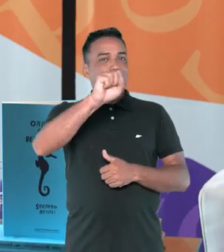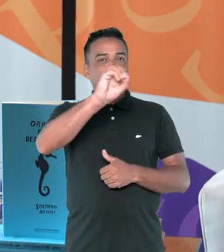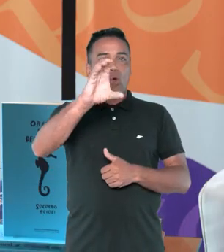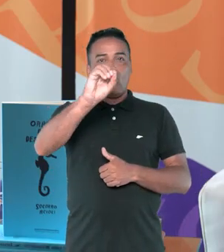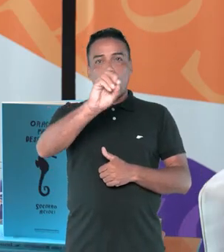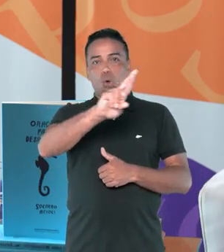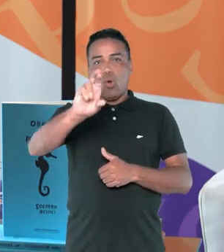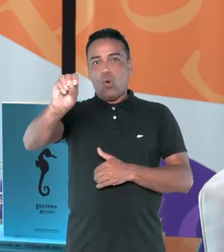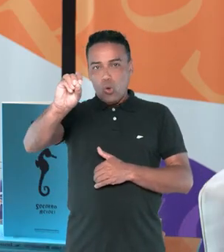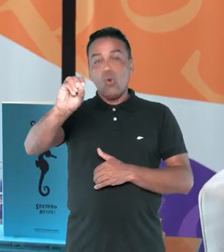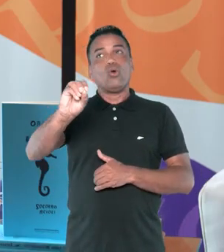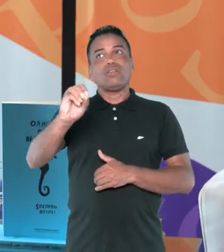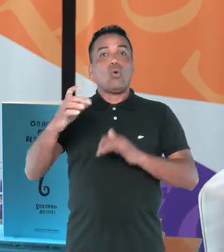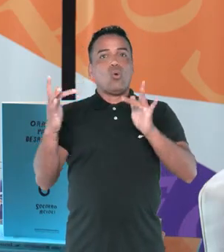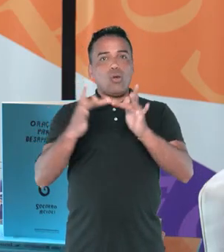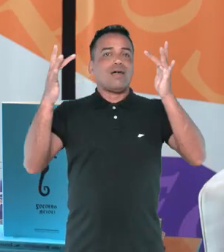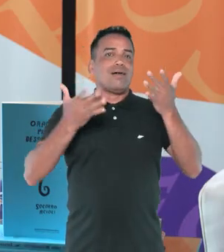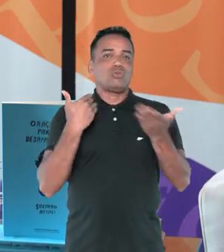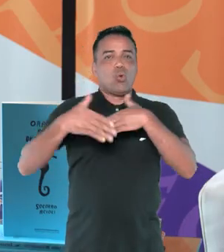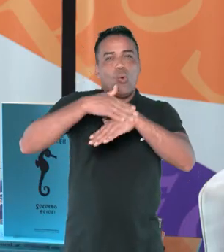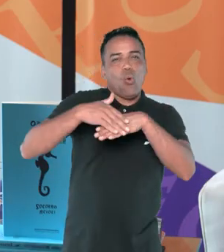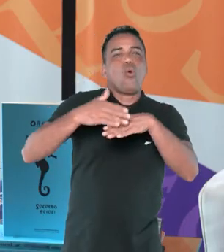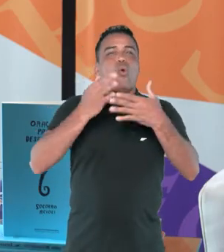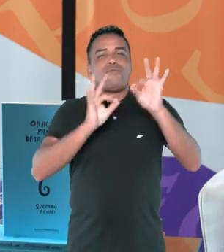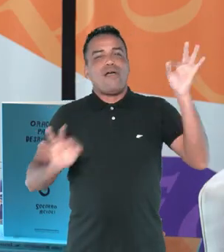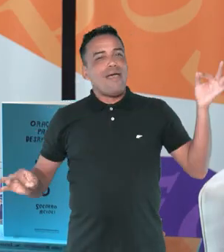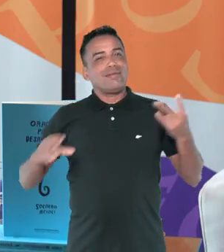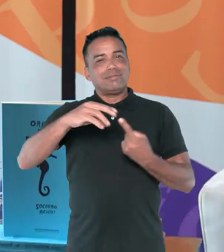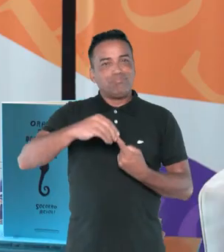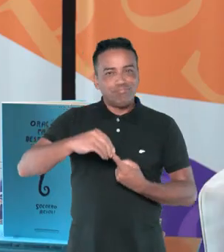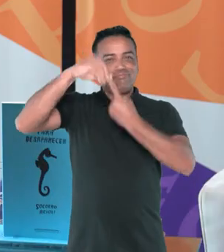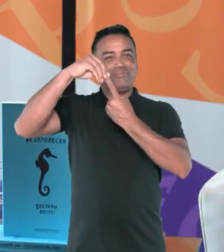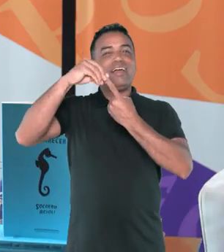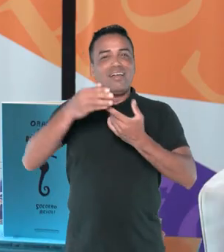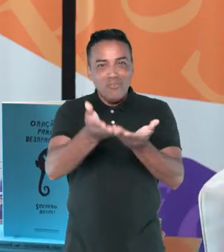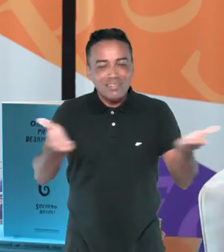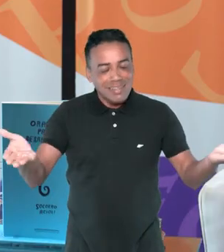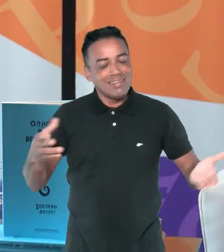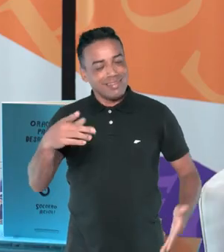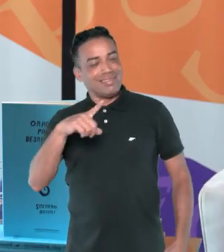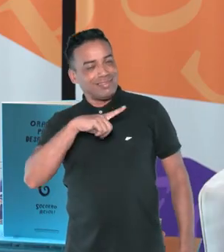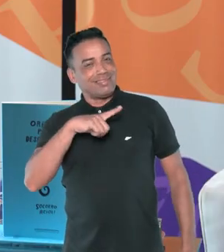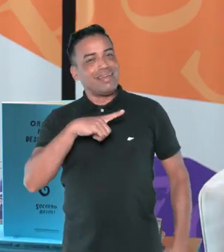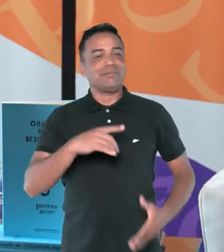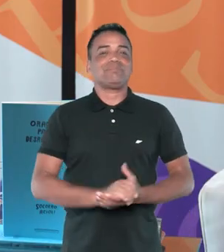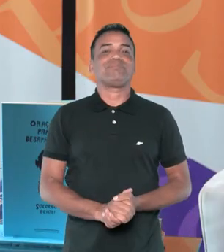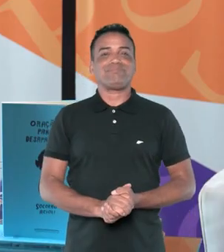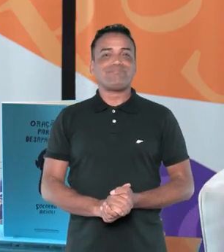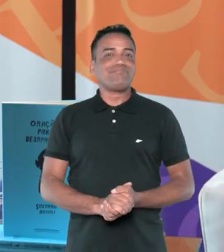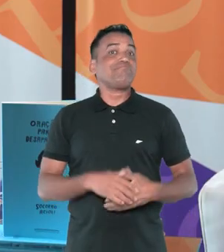também através desse contato, dessa conversa, desse privilégio, sabe, que vocês estão tendo, sinceramente,